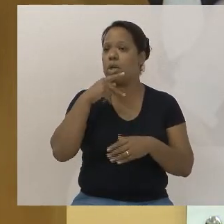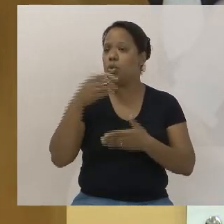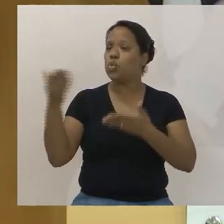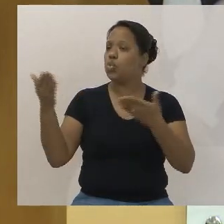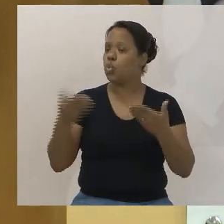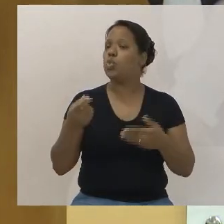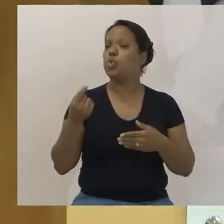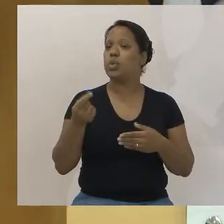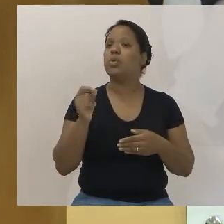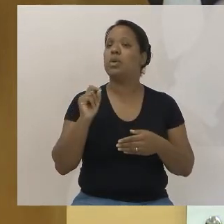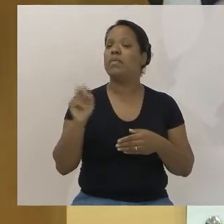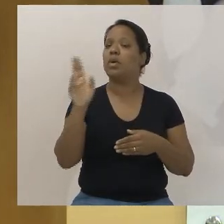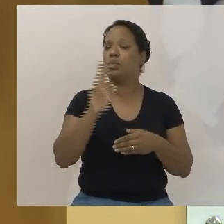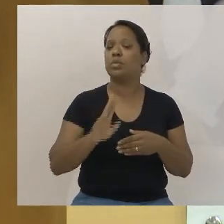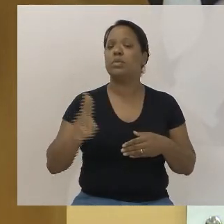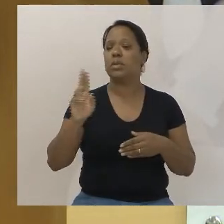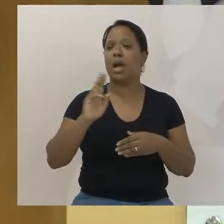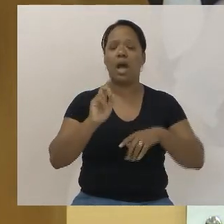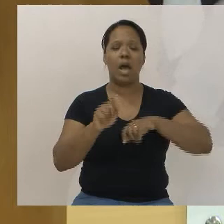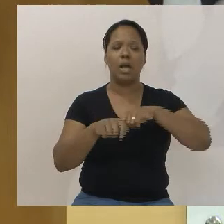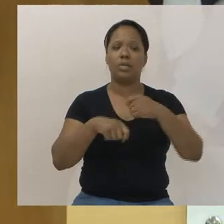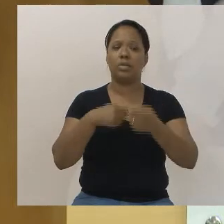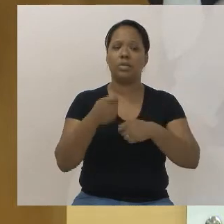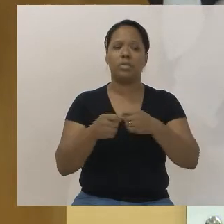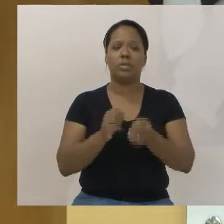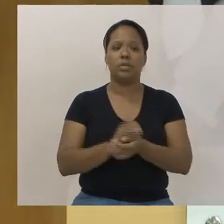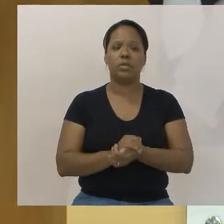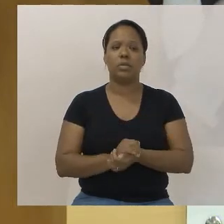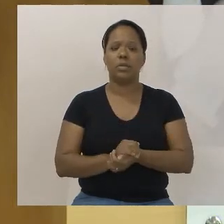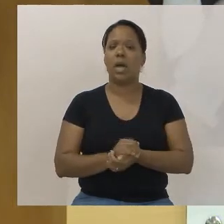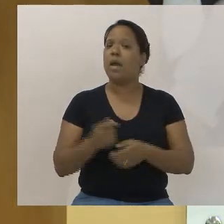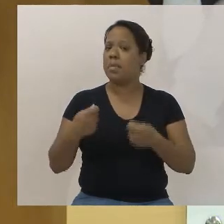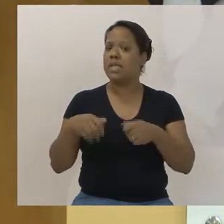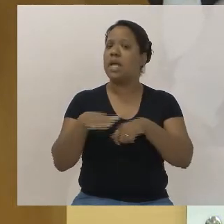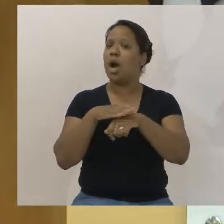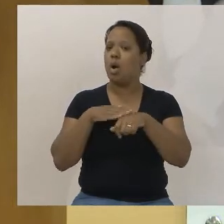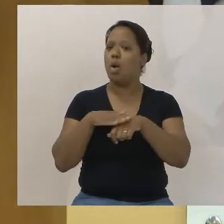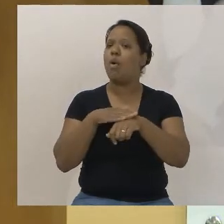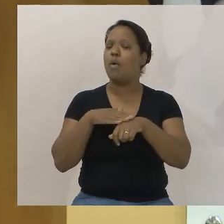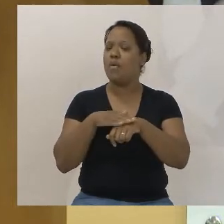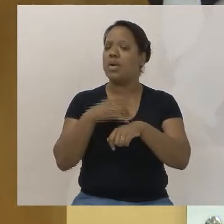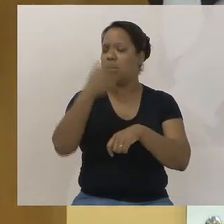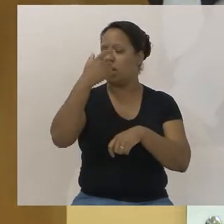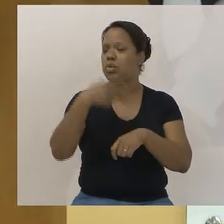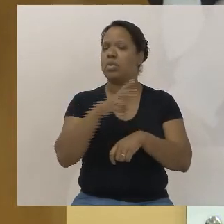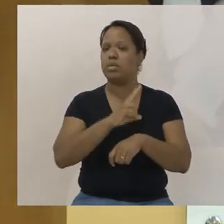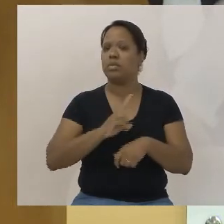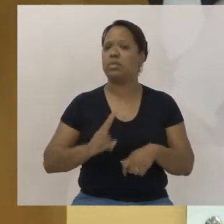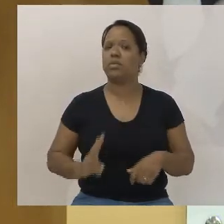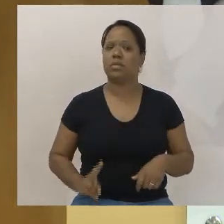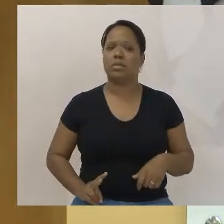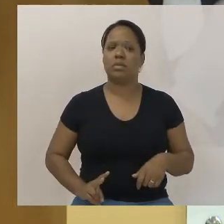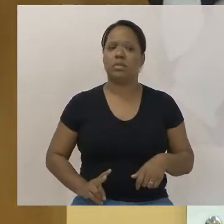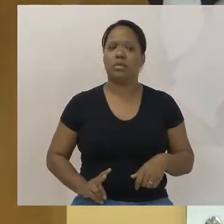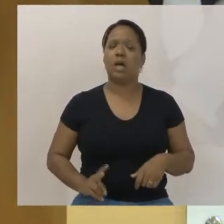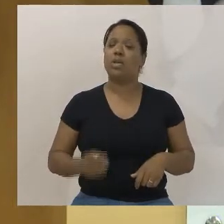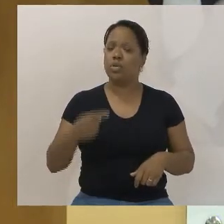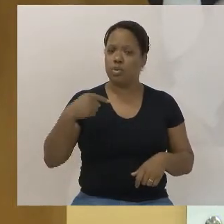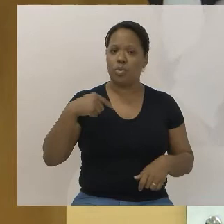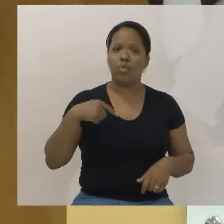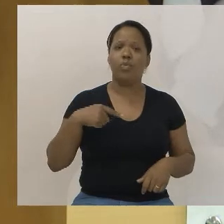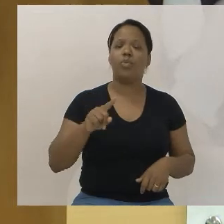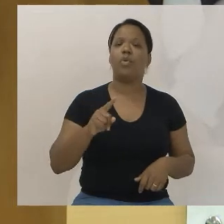recurso eu acho que a administração ela tem que chegar e conversar com a gente enquanto vereador porque o nosso papel a gente foi